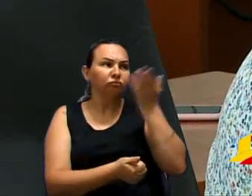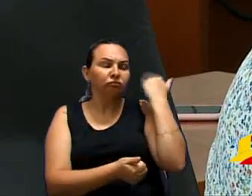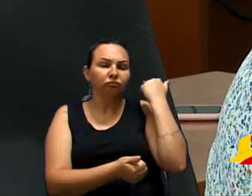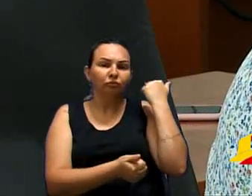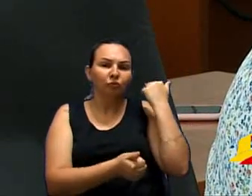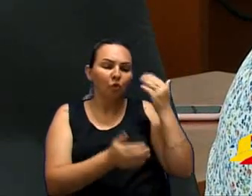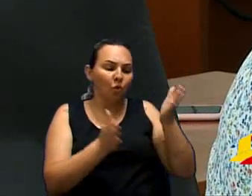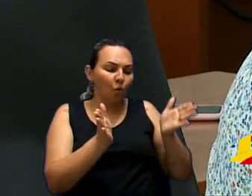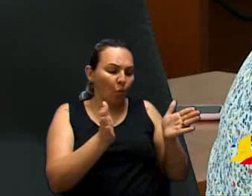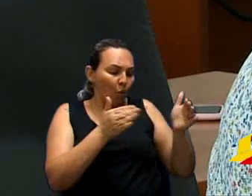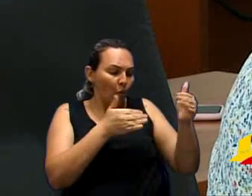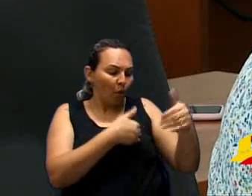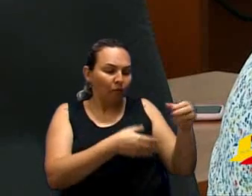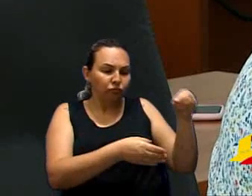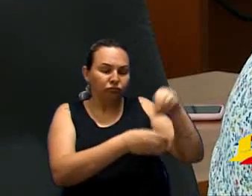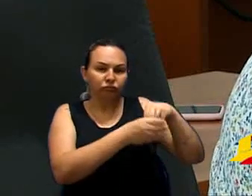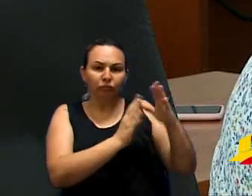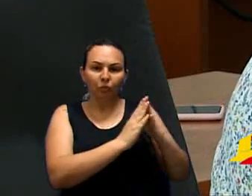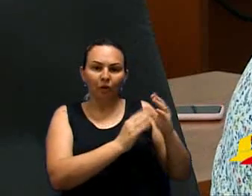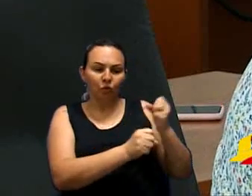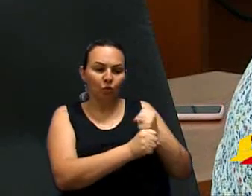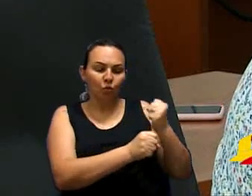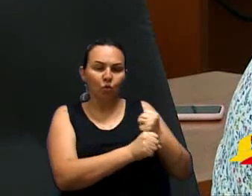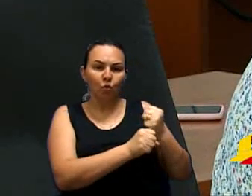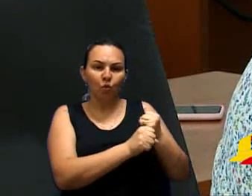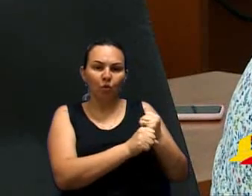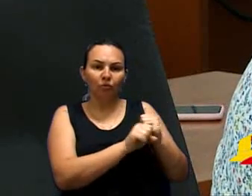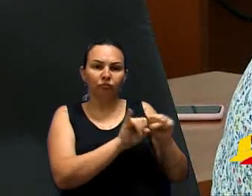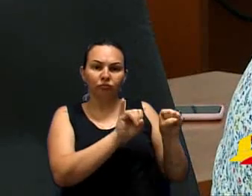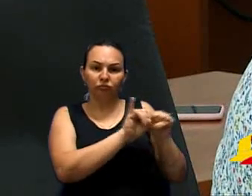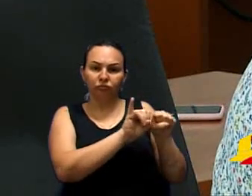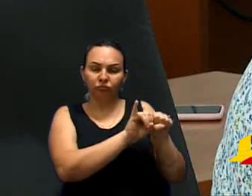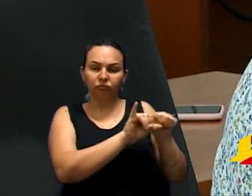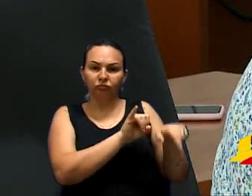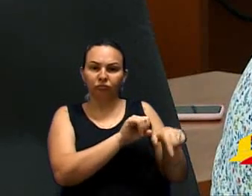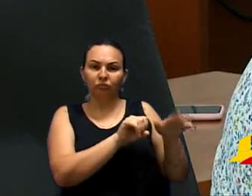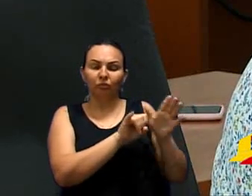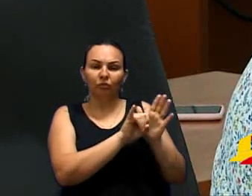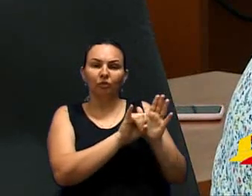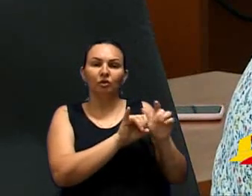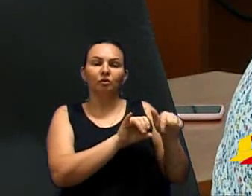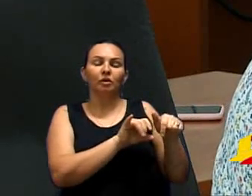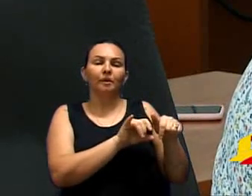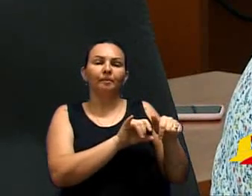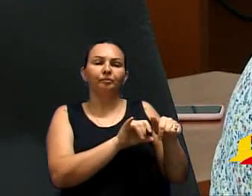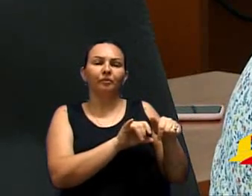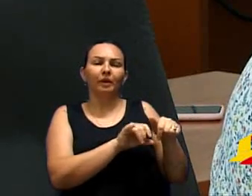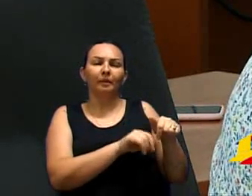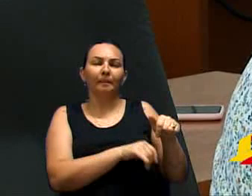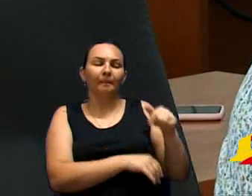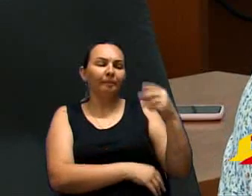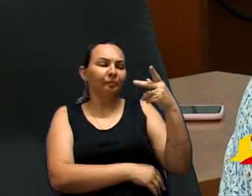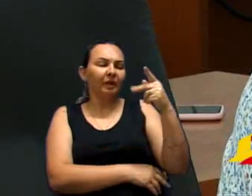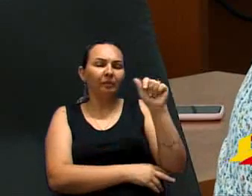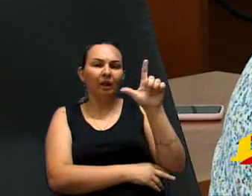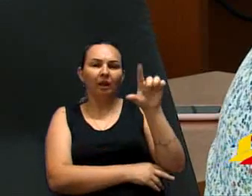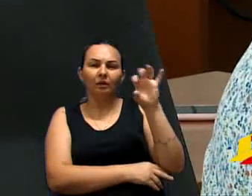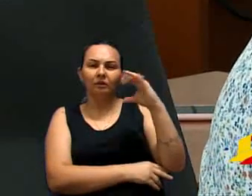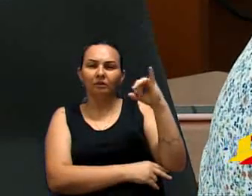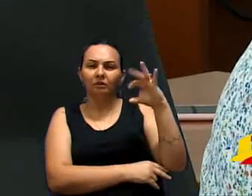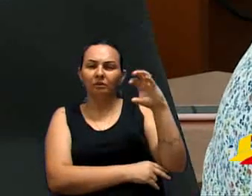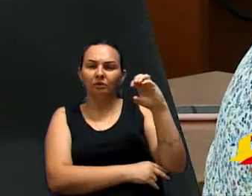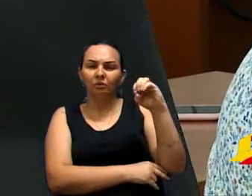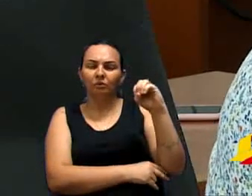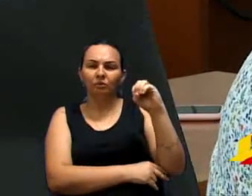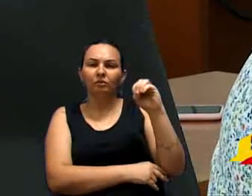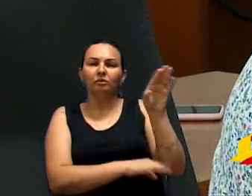é é iguatemi é palácio o atm e atrás desse